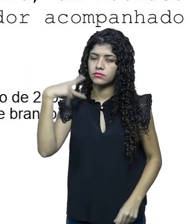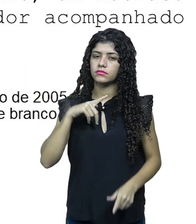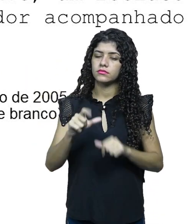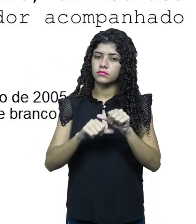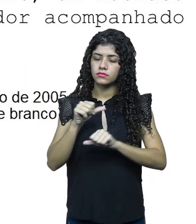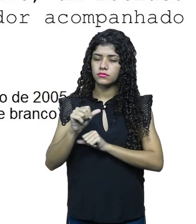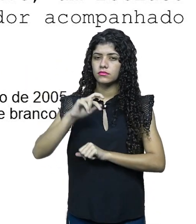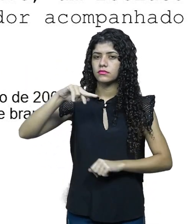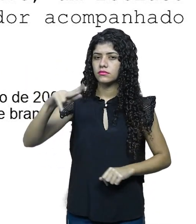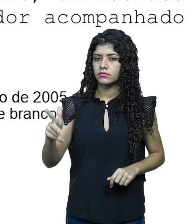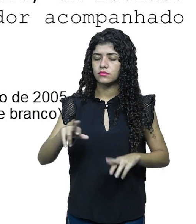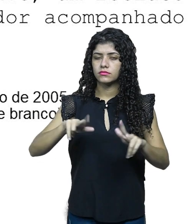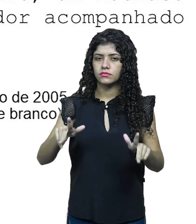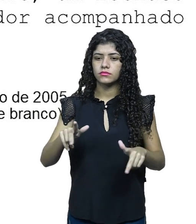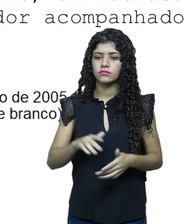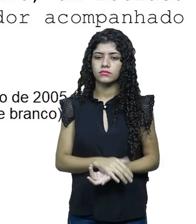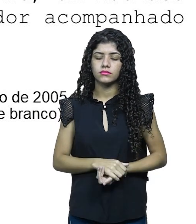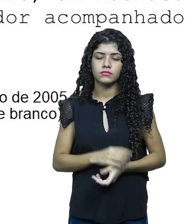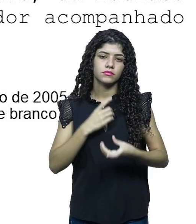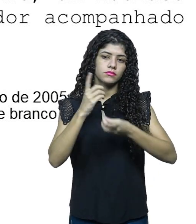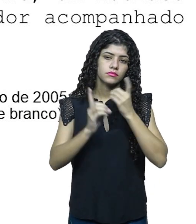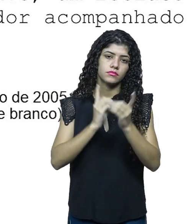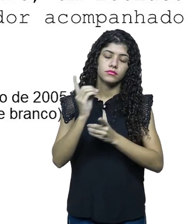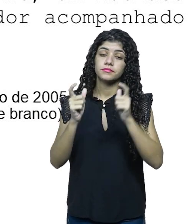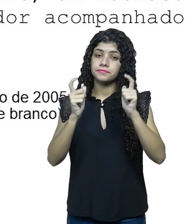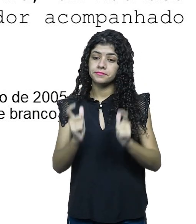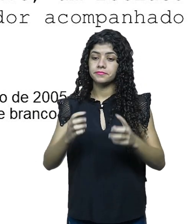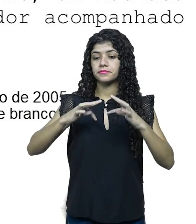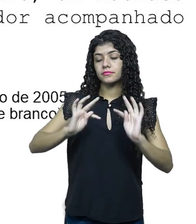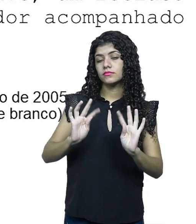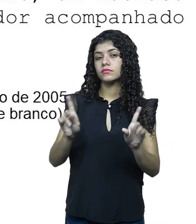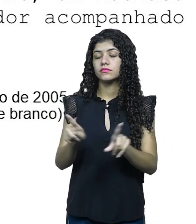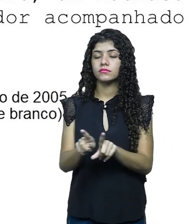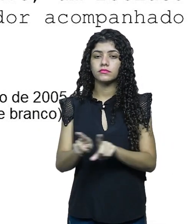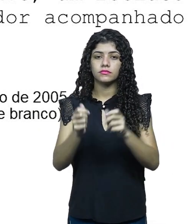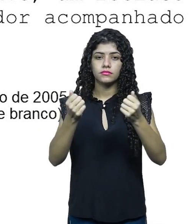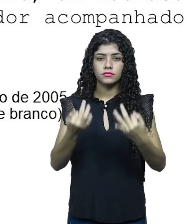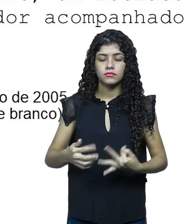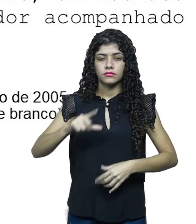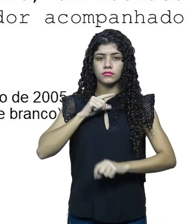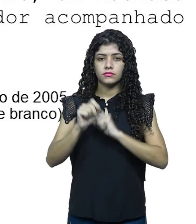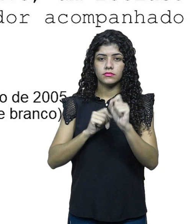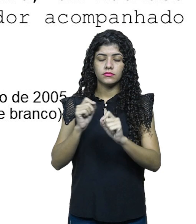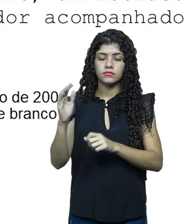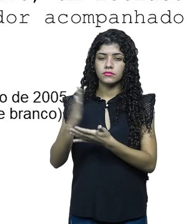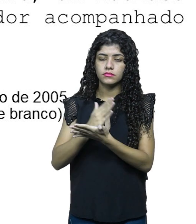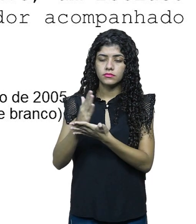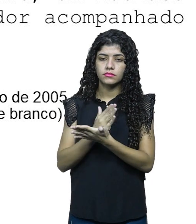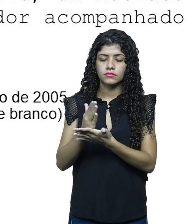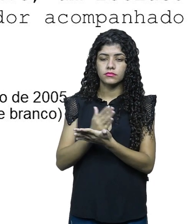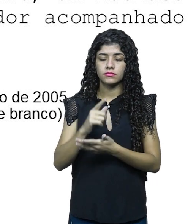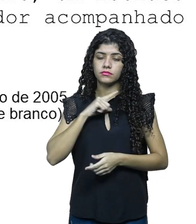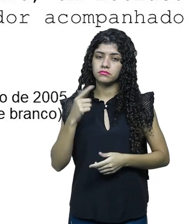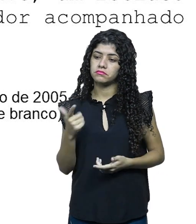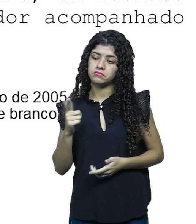tem outra dinâmica dos lugares. Tecnologicamente já teremos alguns objetos e outros